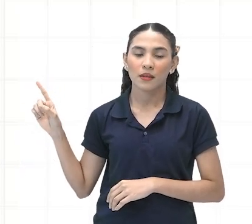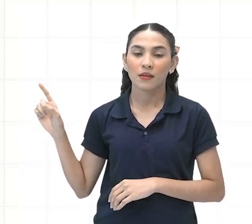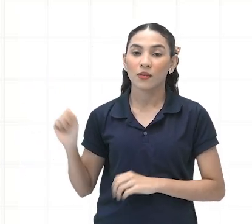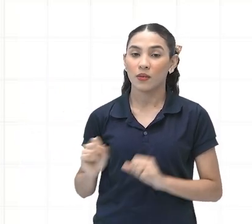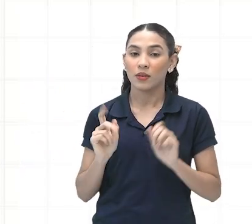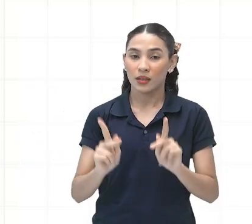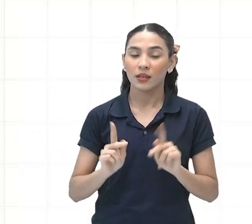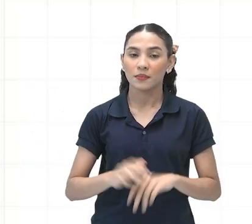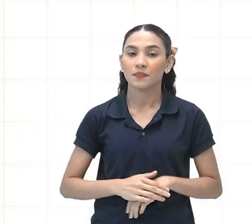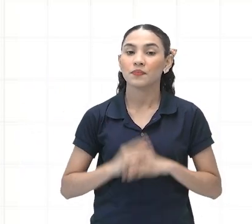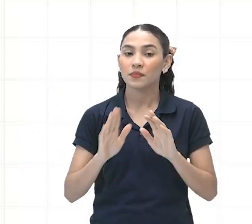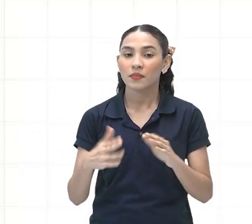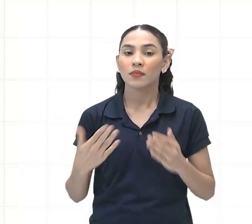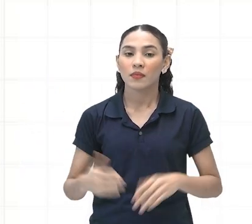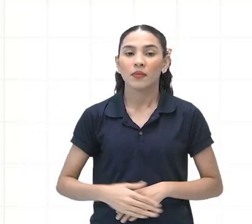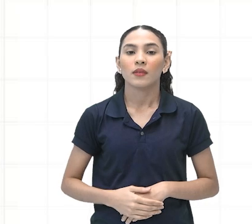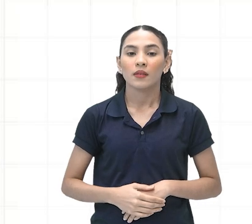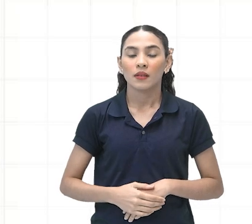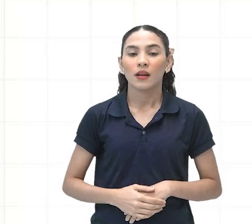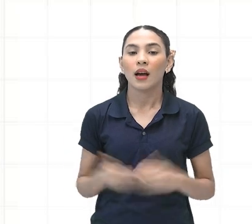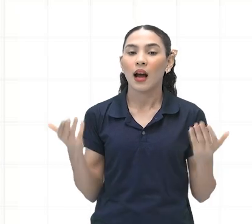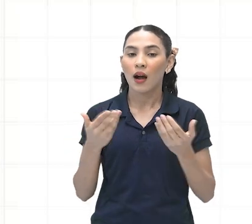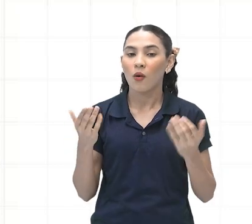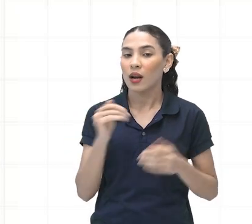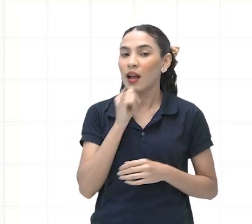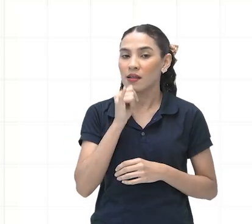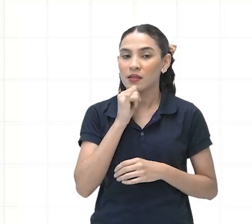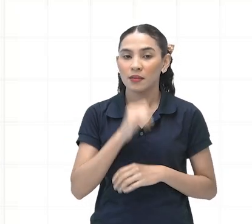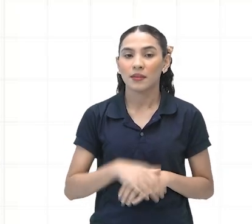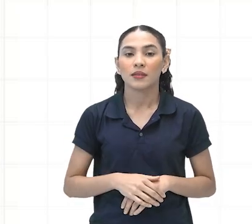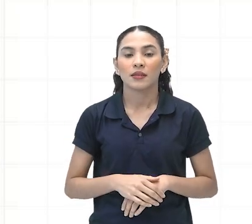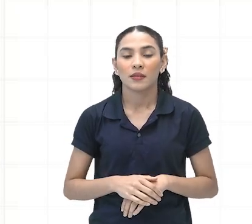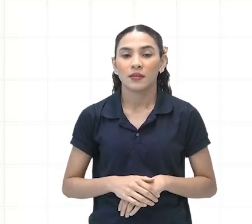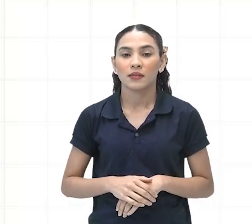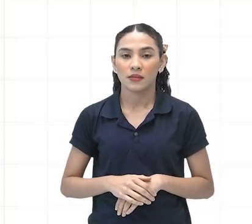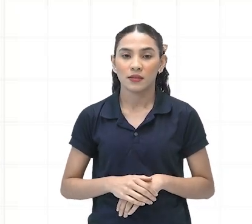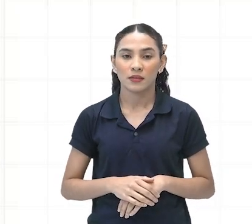Tudo bem? E aí nós vamos agora tirar